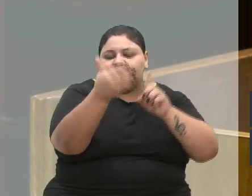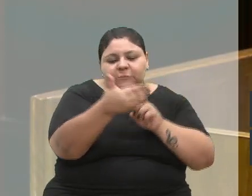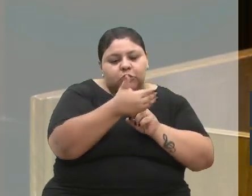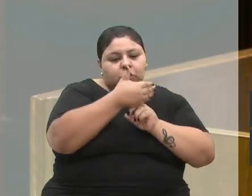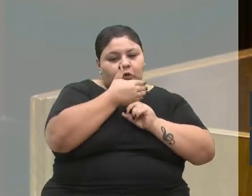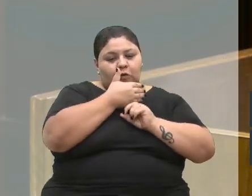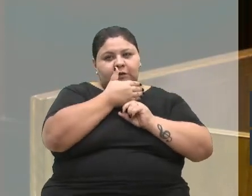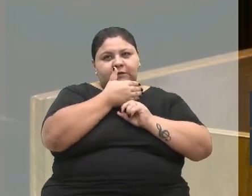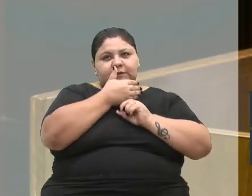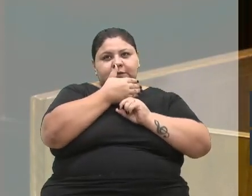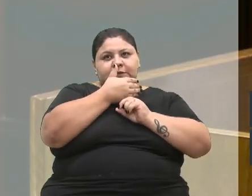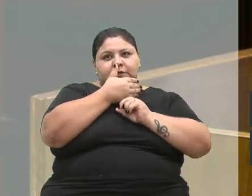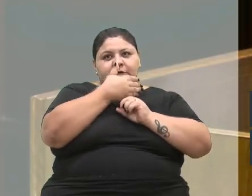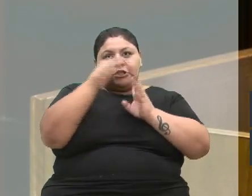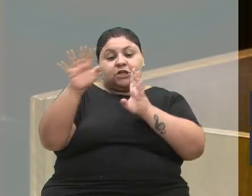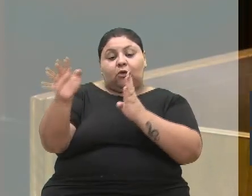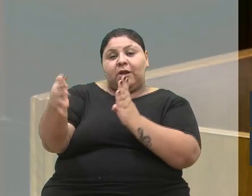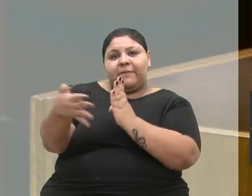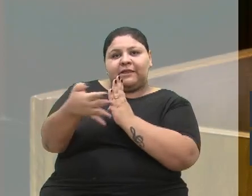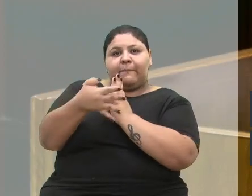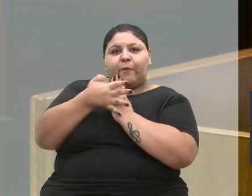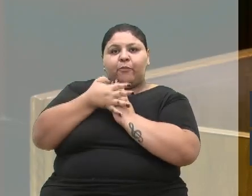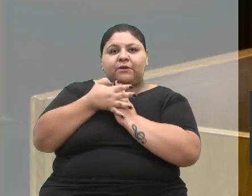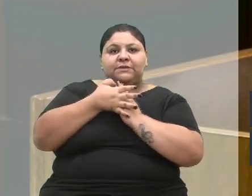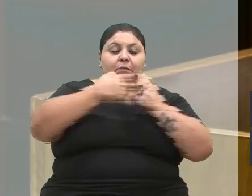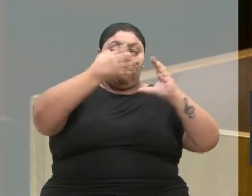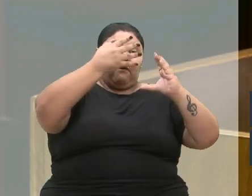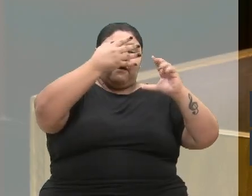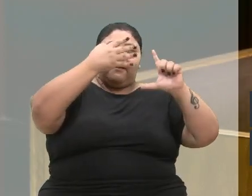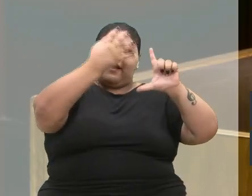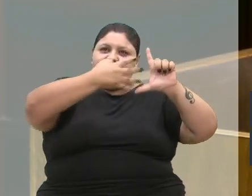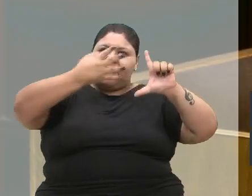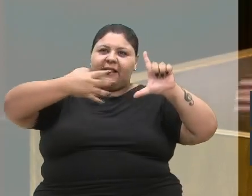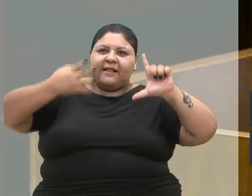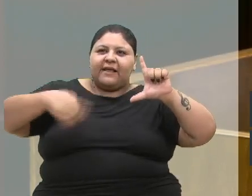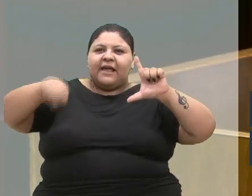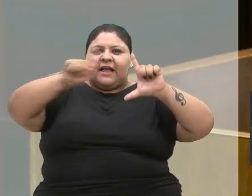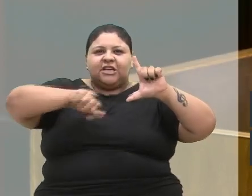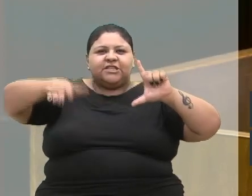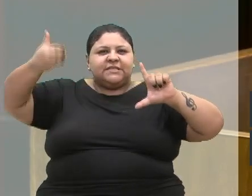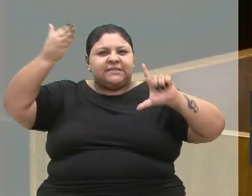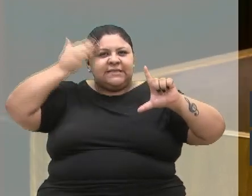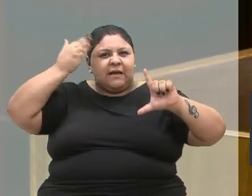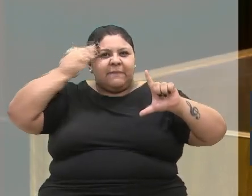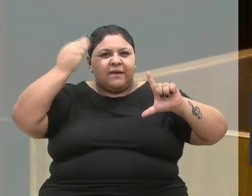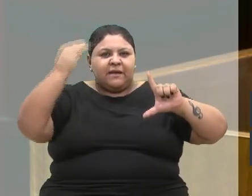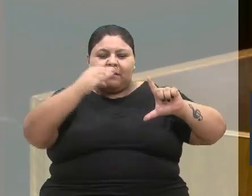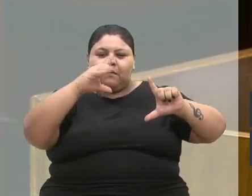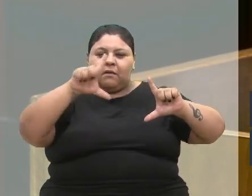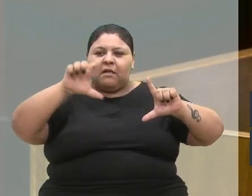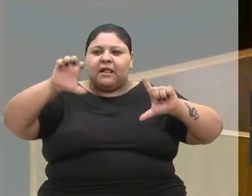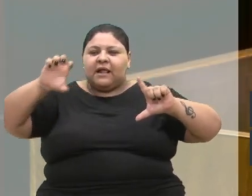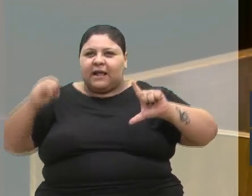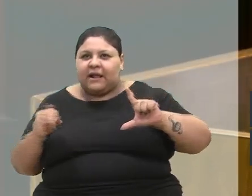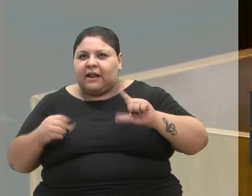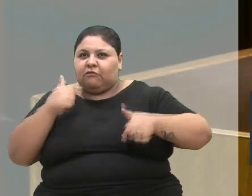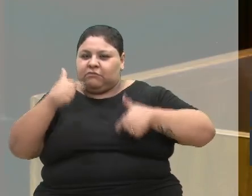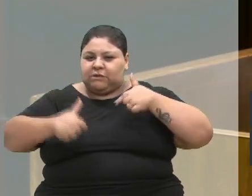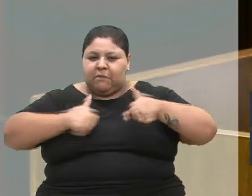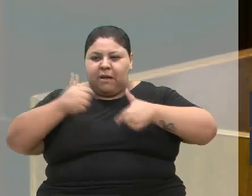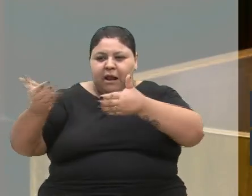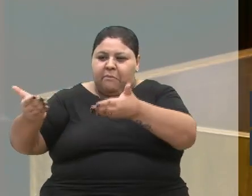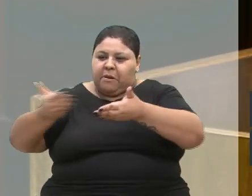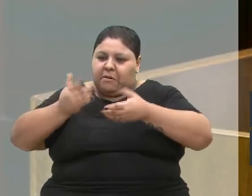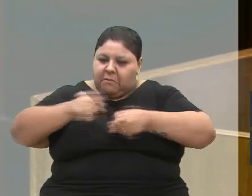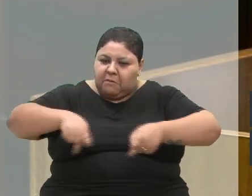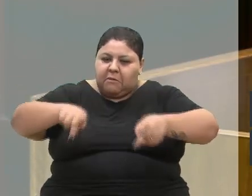população LGBTQIA+, que a gente sabe o quanto a CLEO trabalha ali para atender uma população que não tem apoio, né, público, então a gente